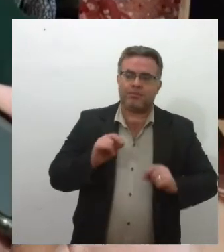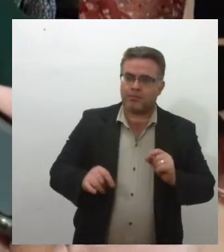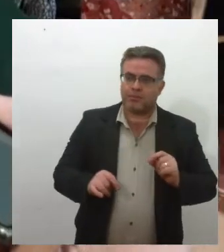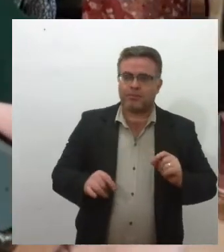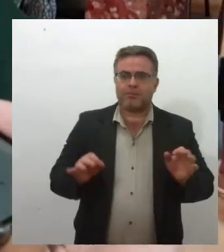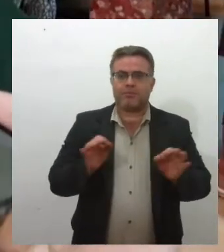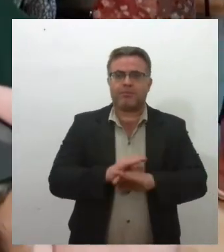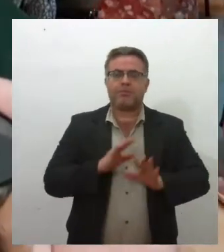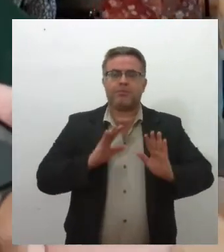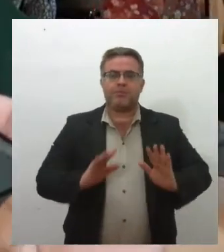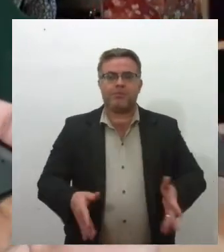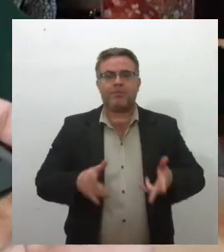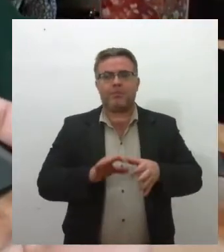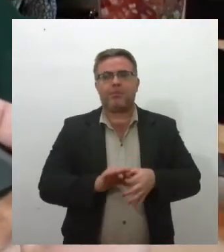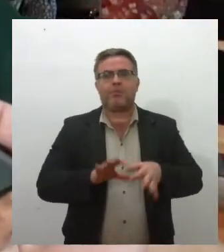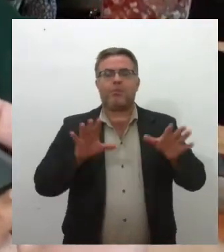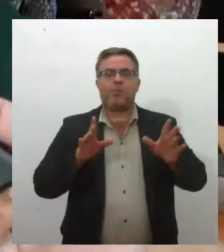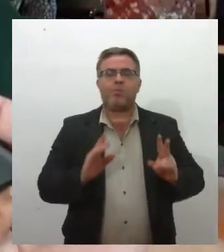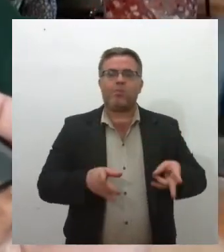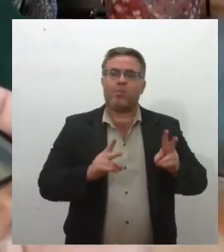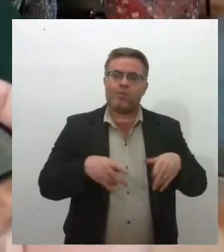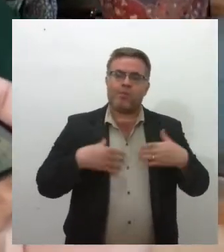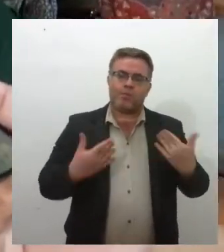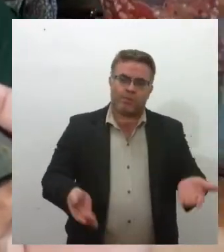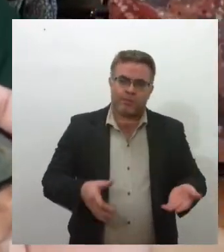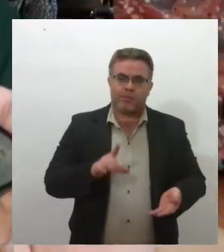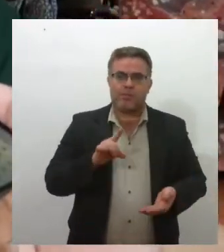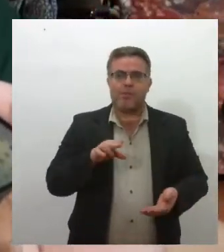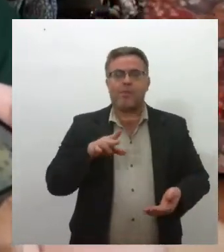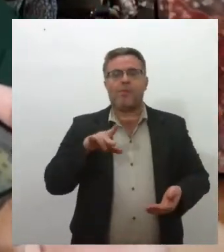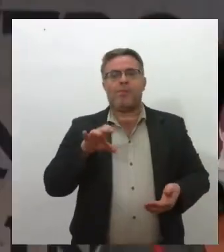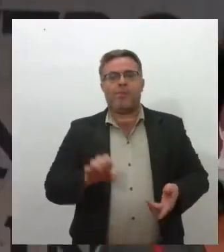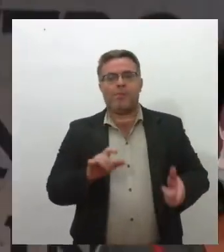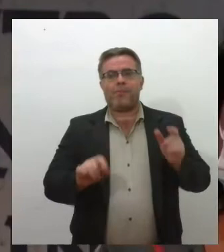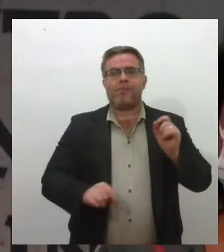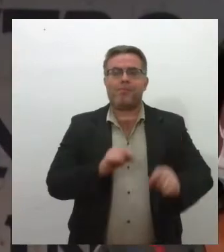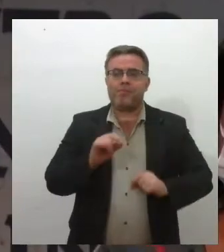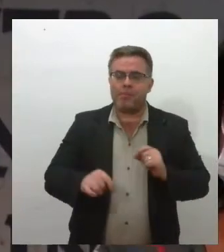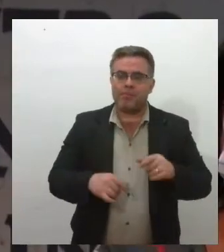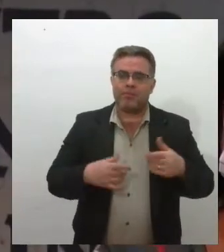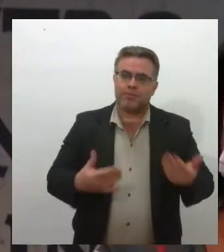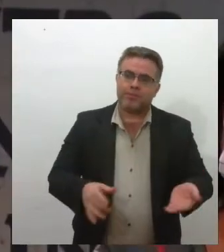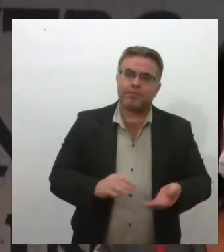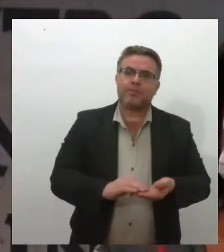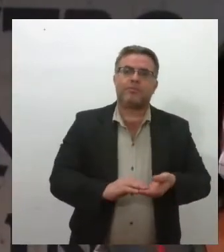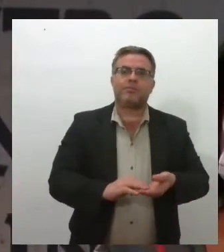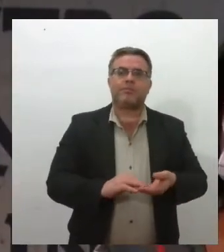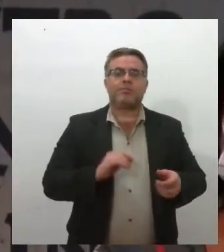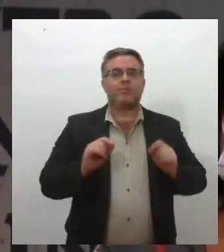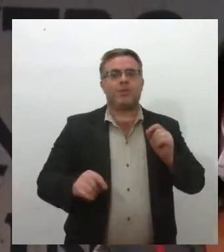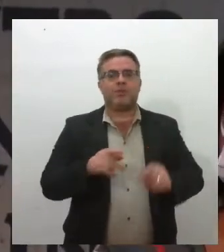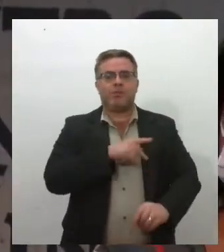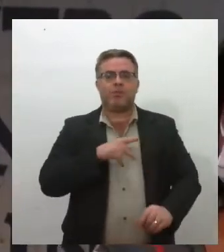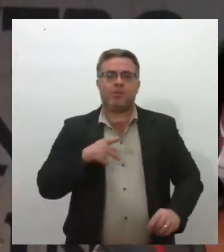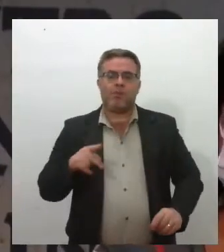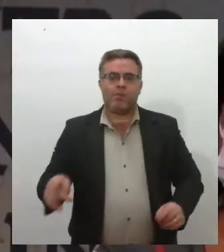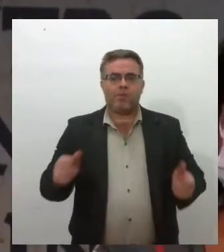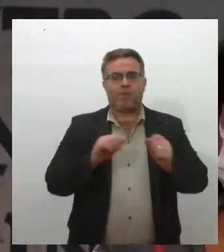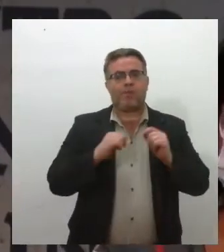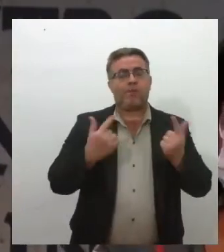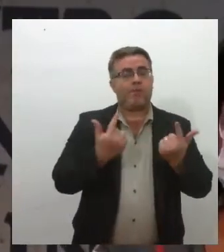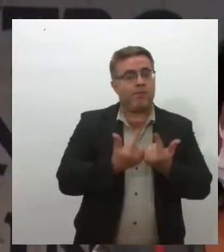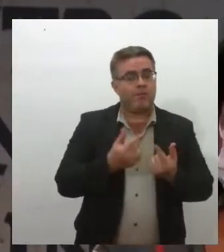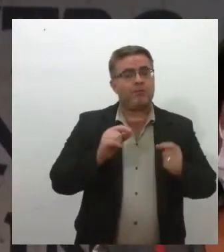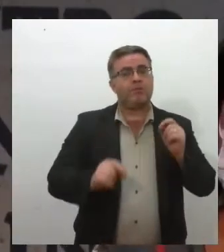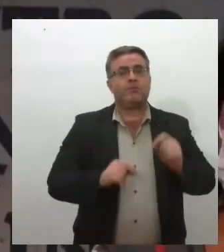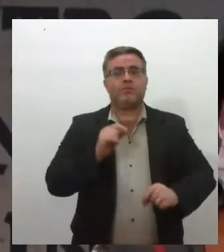caminho de Santa Dulce, recentemente, mas foi inaugurado hoje. O presidente da ALESE, deputado Luciano Bispo,